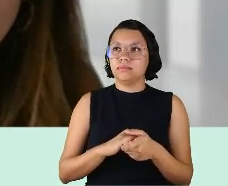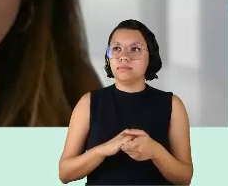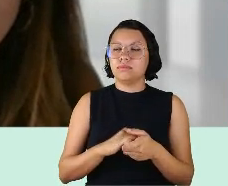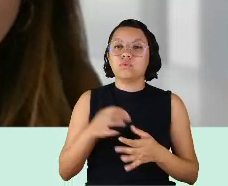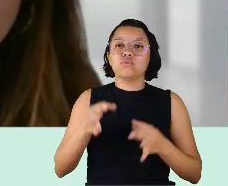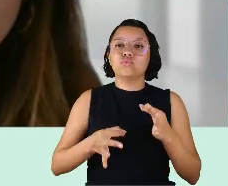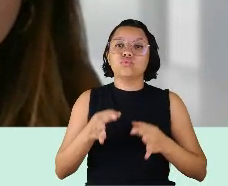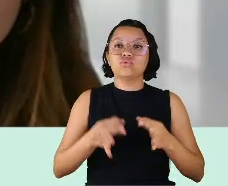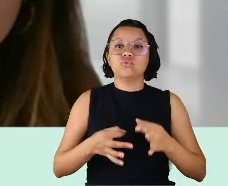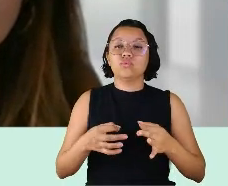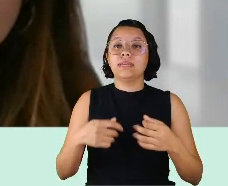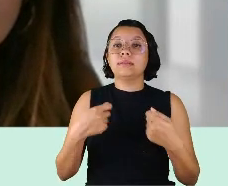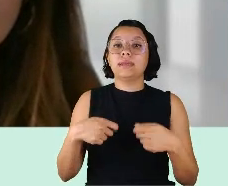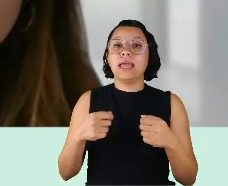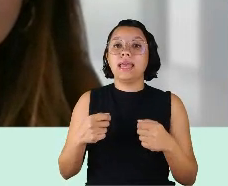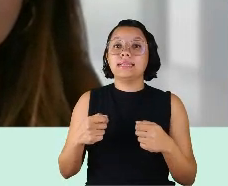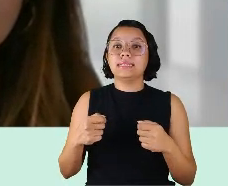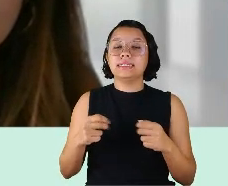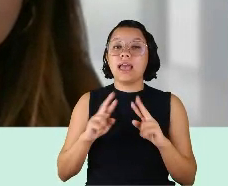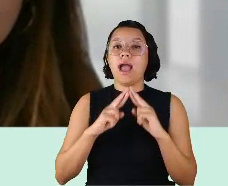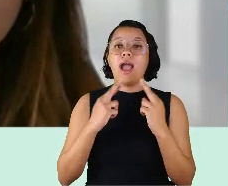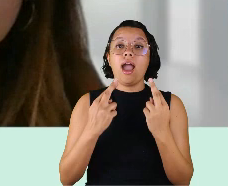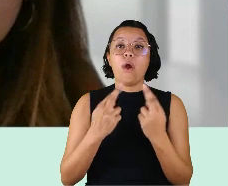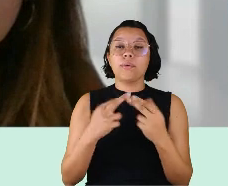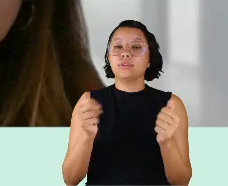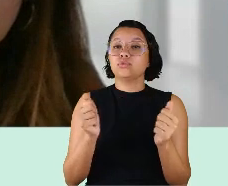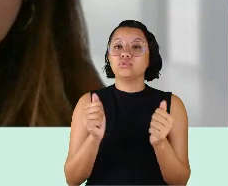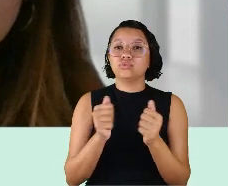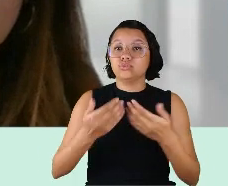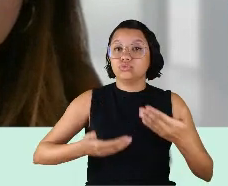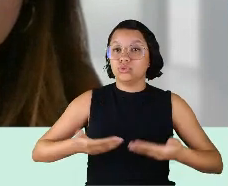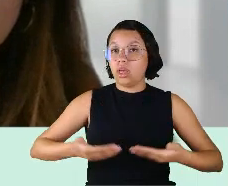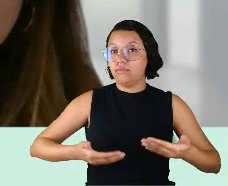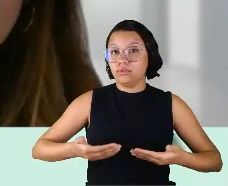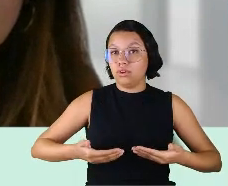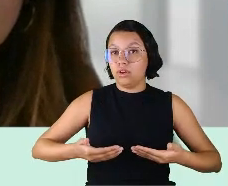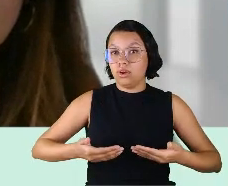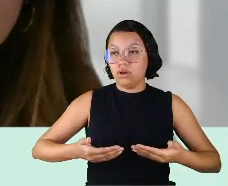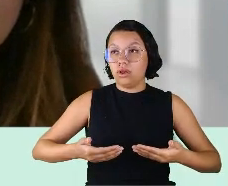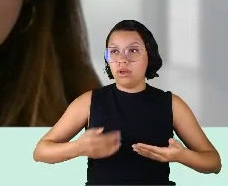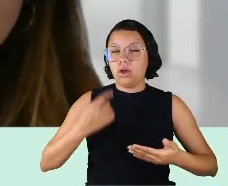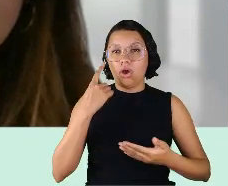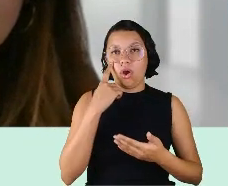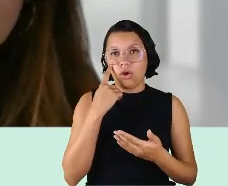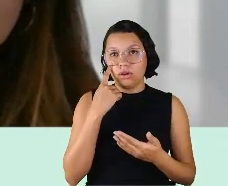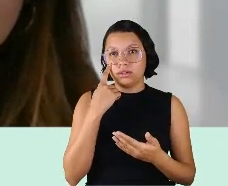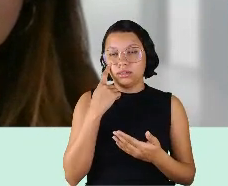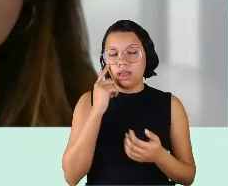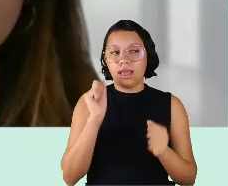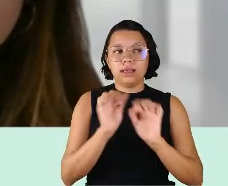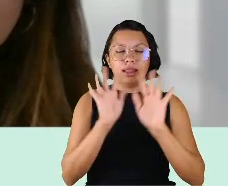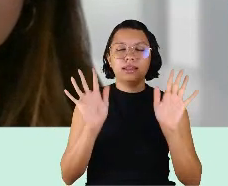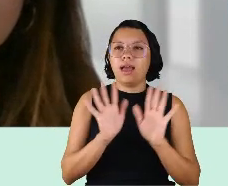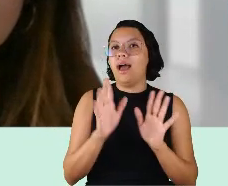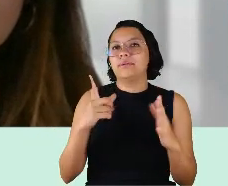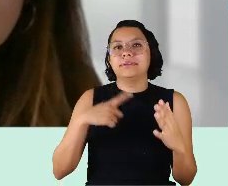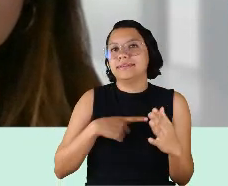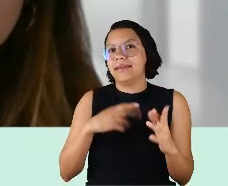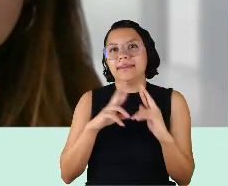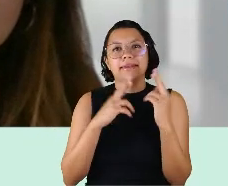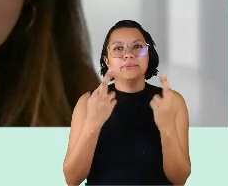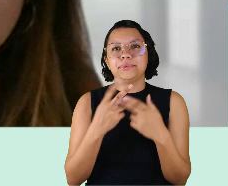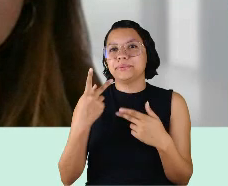O juiz tem que reunir-se com seus servidores. Olha, é claro que ele tem que se